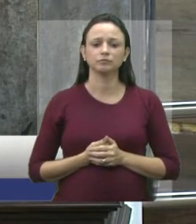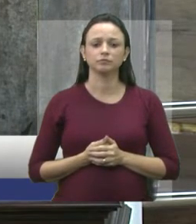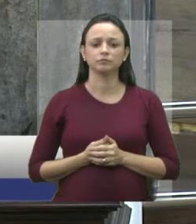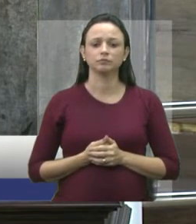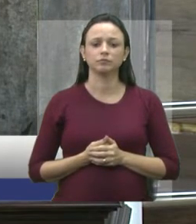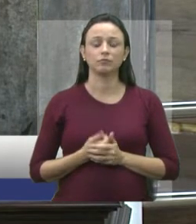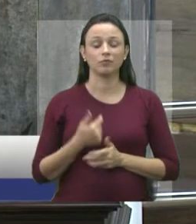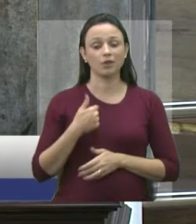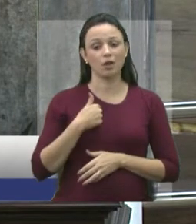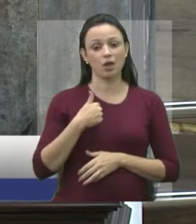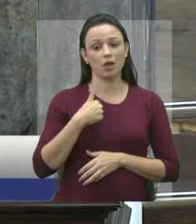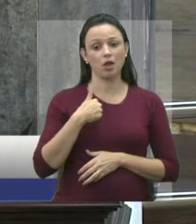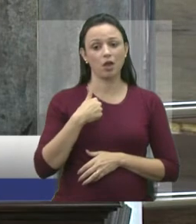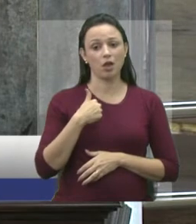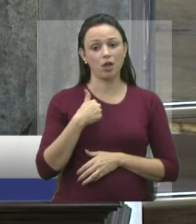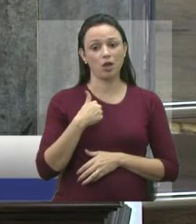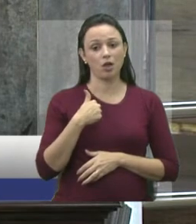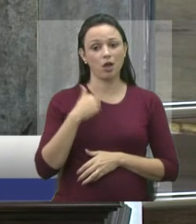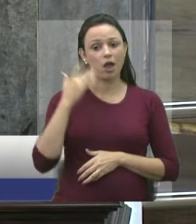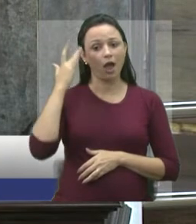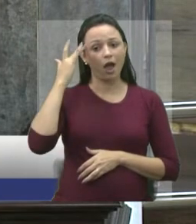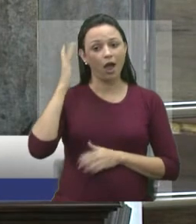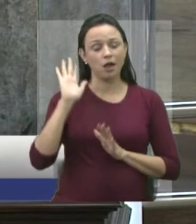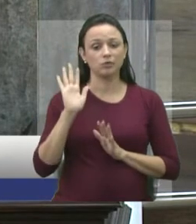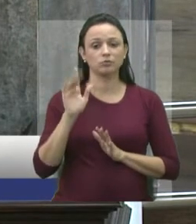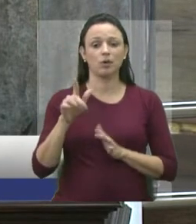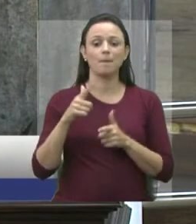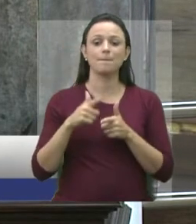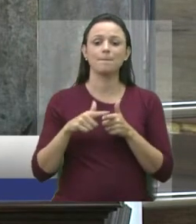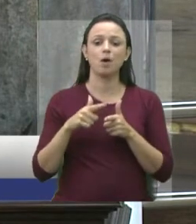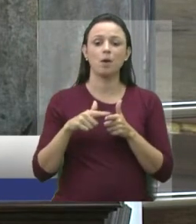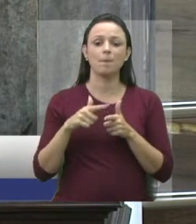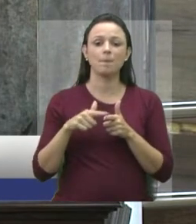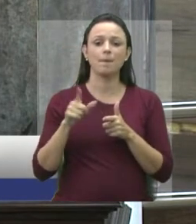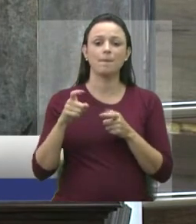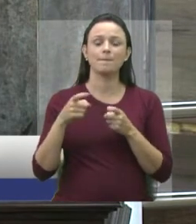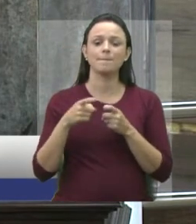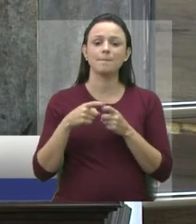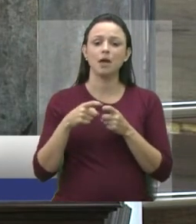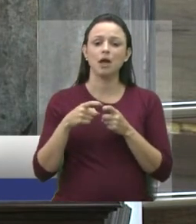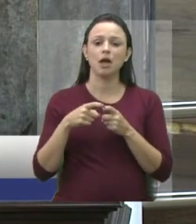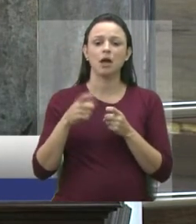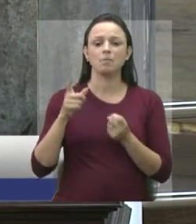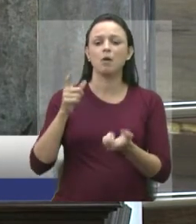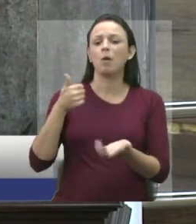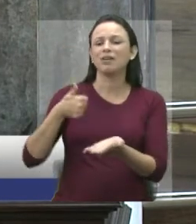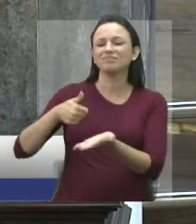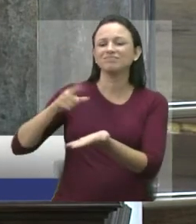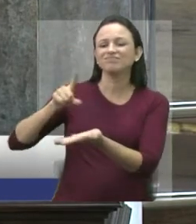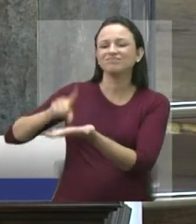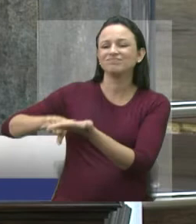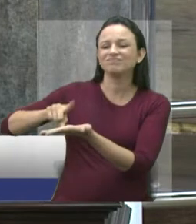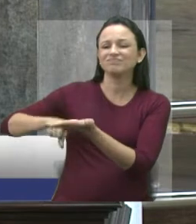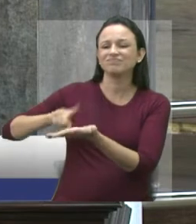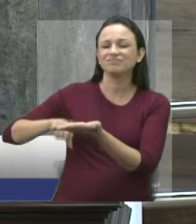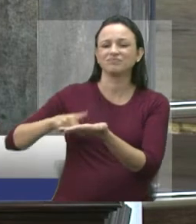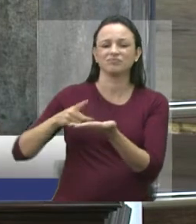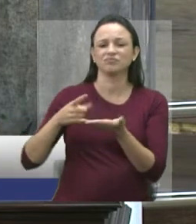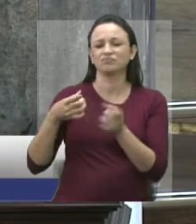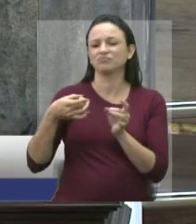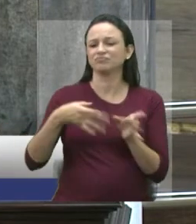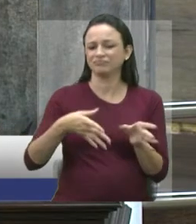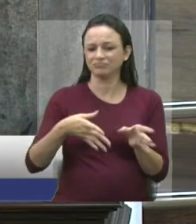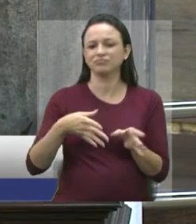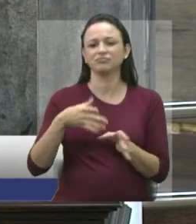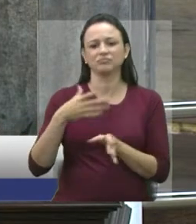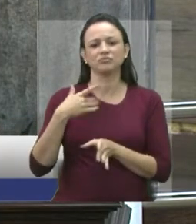Eu acho que, devido a esse problema que teve dos médicos aí, desse digital, que já me manifestei aí,